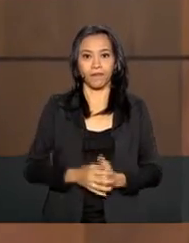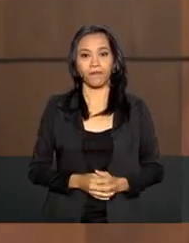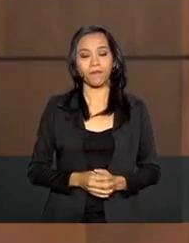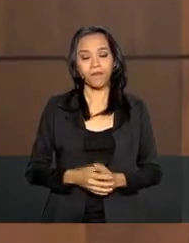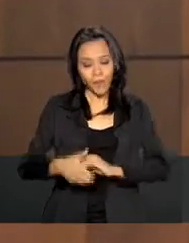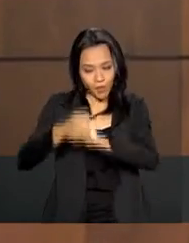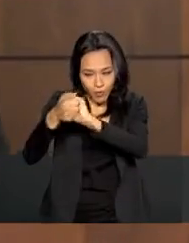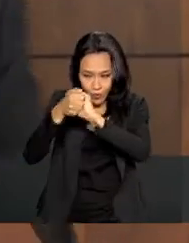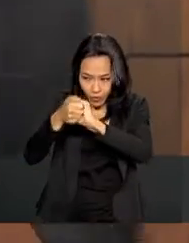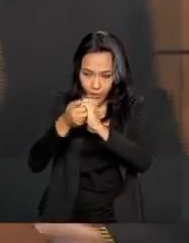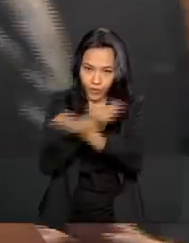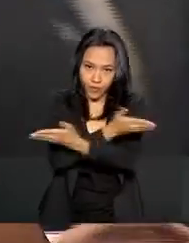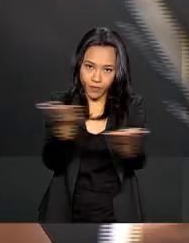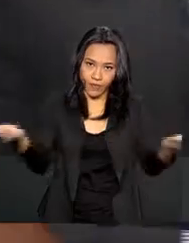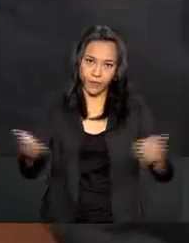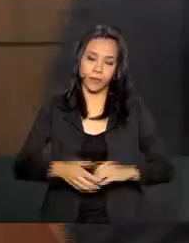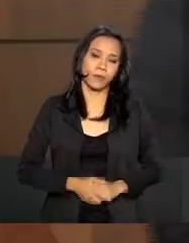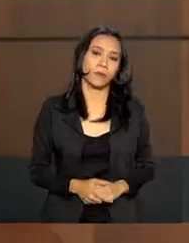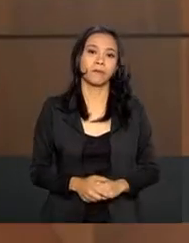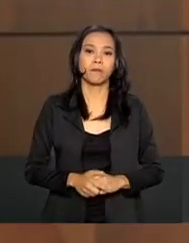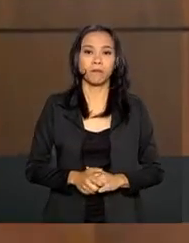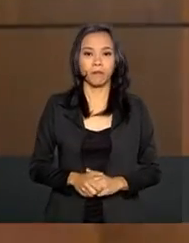os cumprimentos a todos